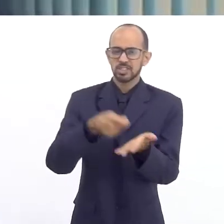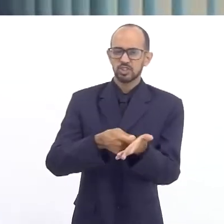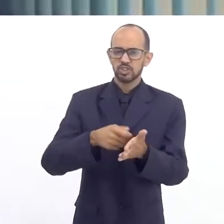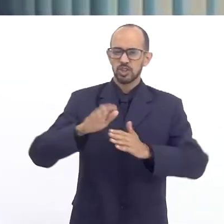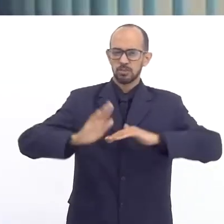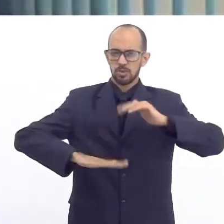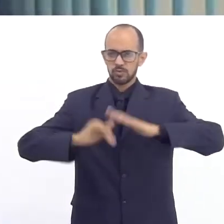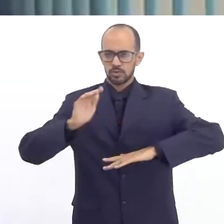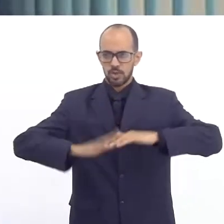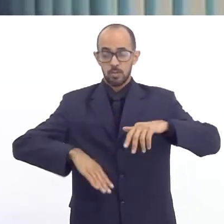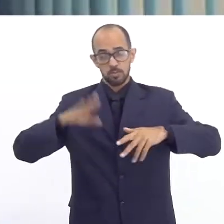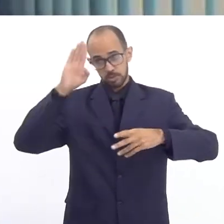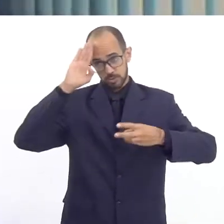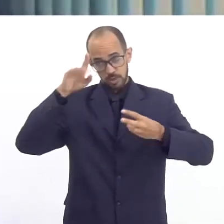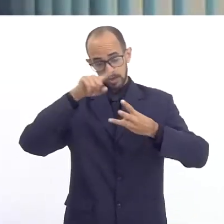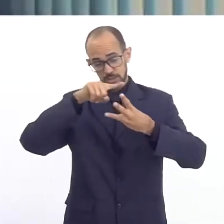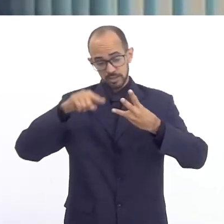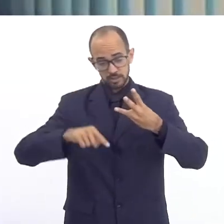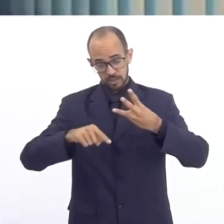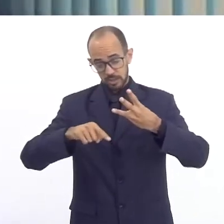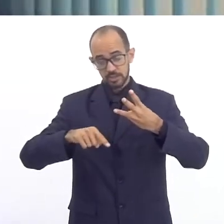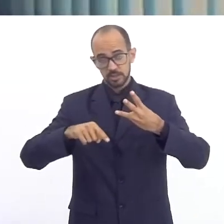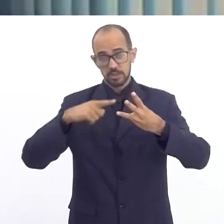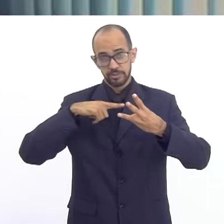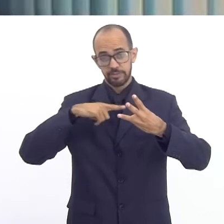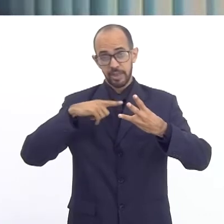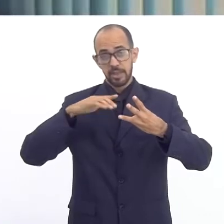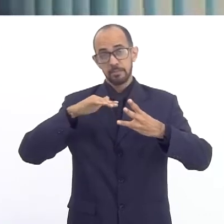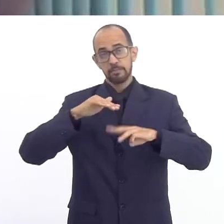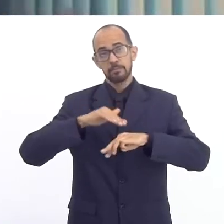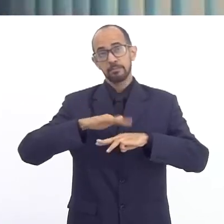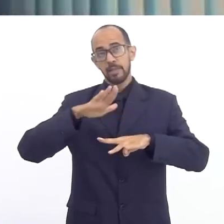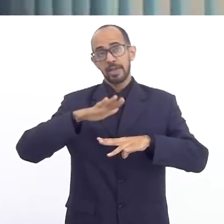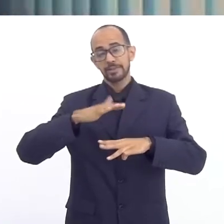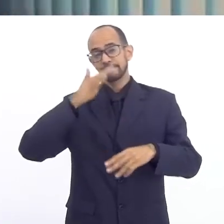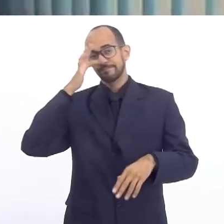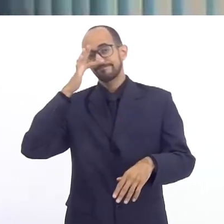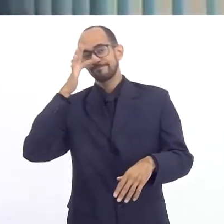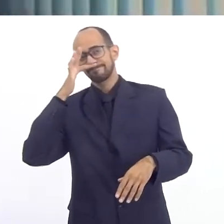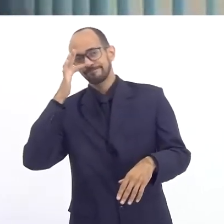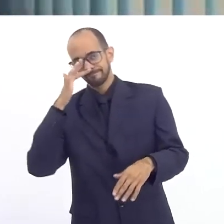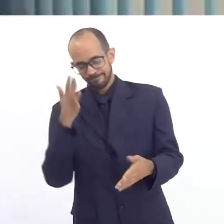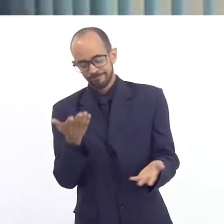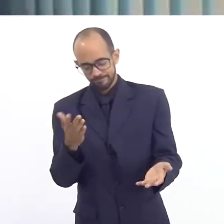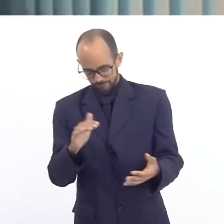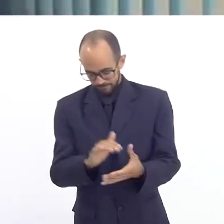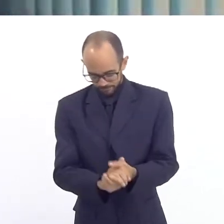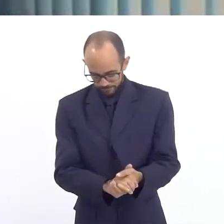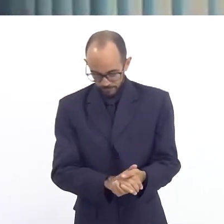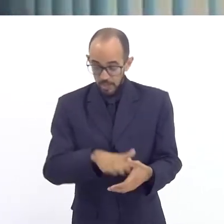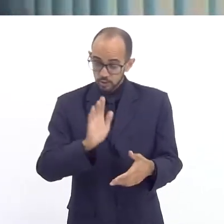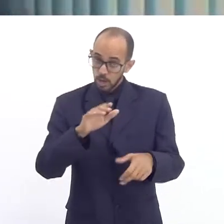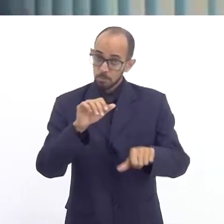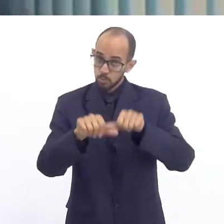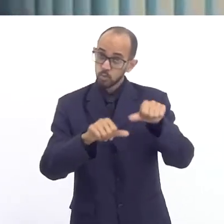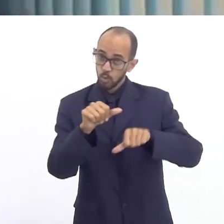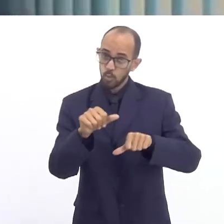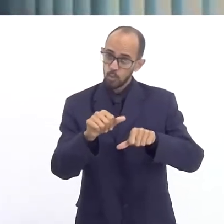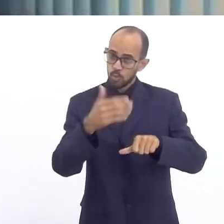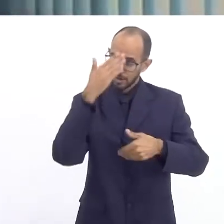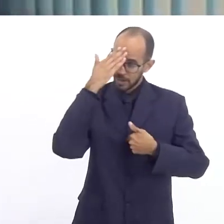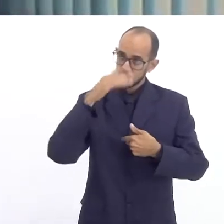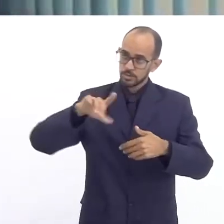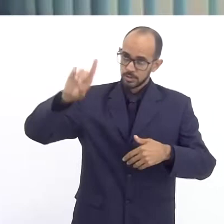pré-determinarem a profissão, principalmente essas três, que são as que têm mais status, eu creio, né? Na verdade, isso já